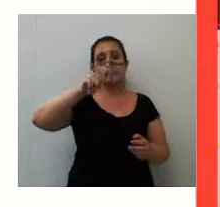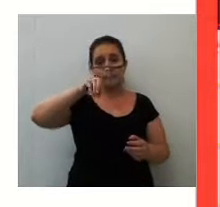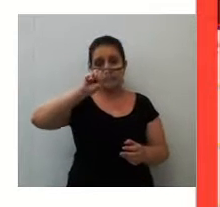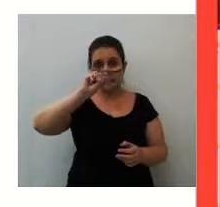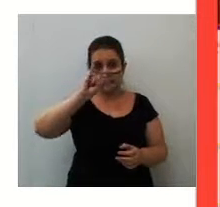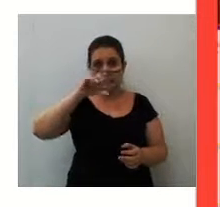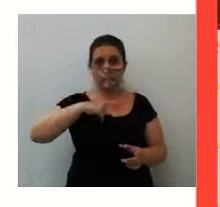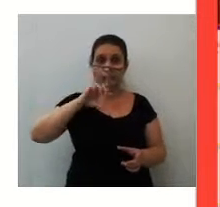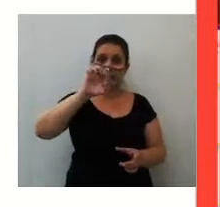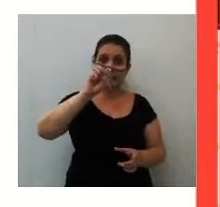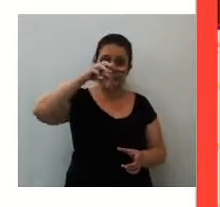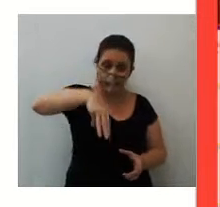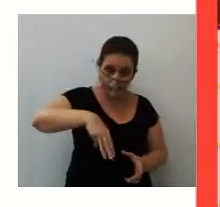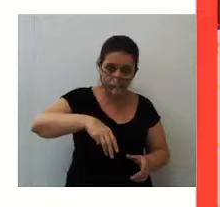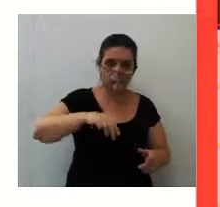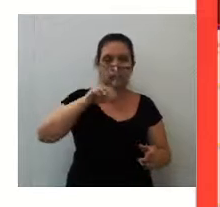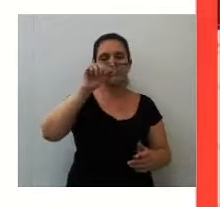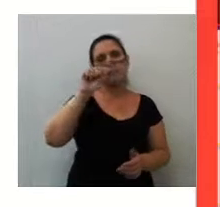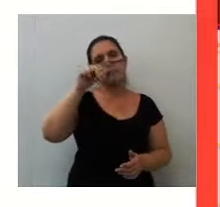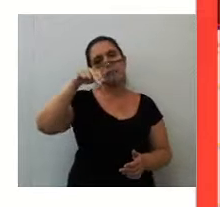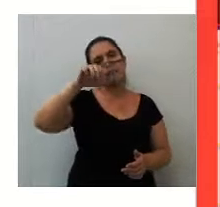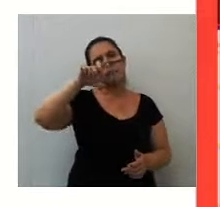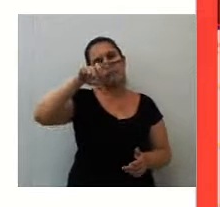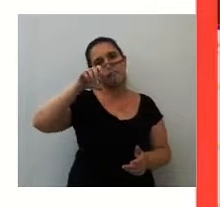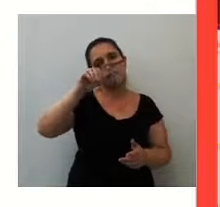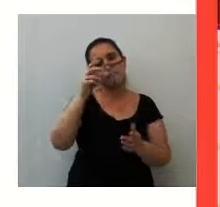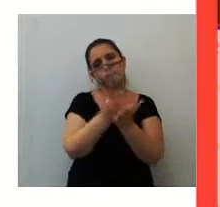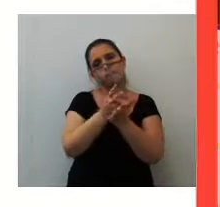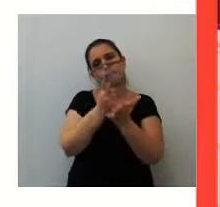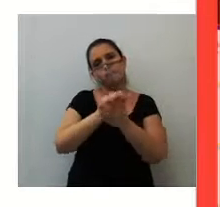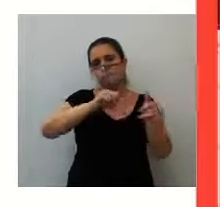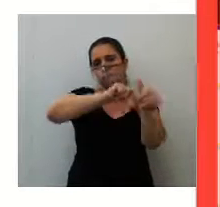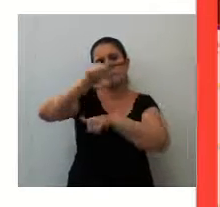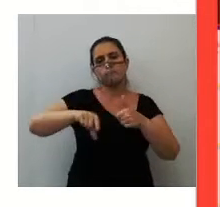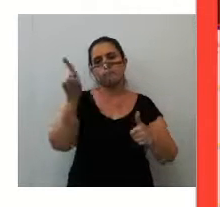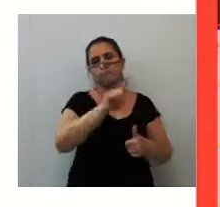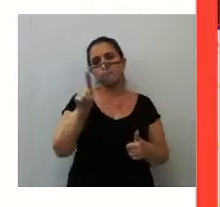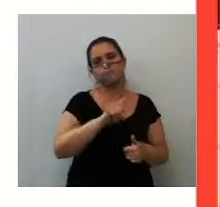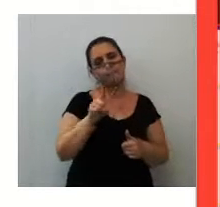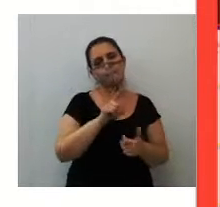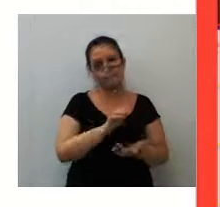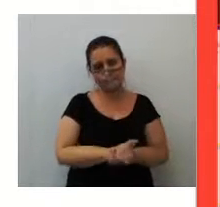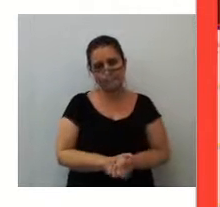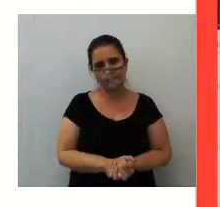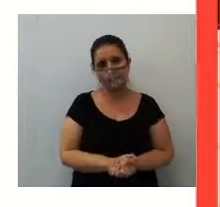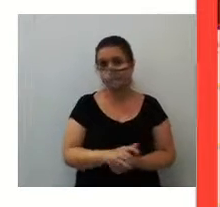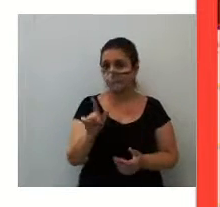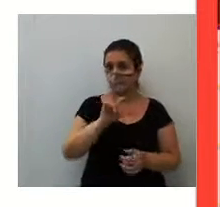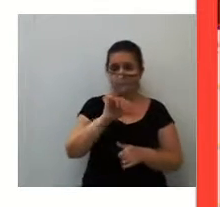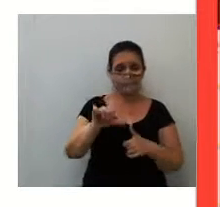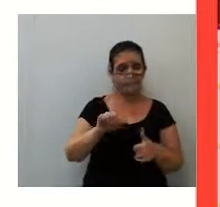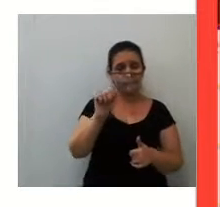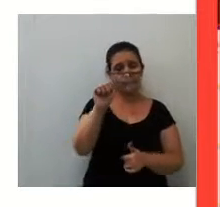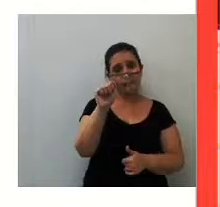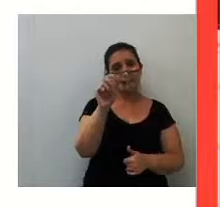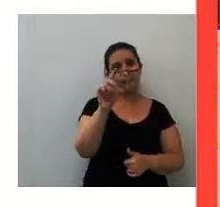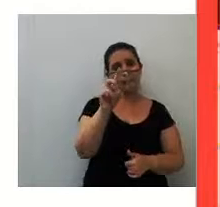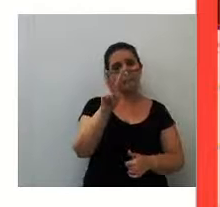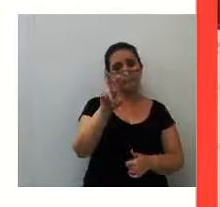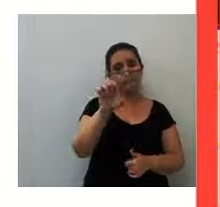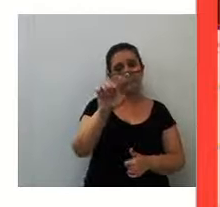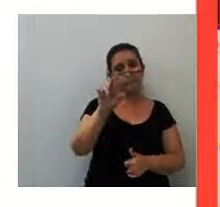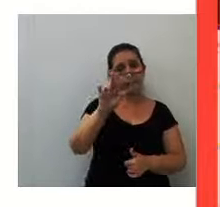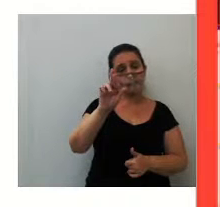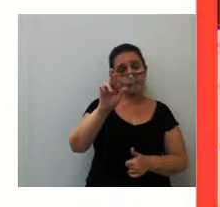partir do momento que eu coloquei a preposição em ganhou a função adverbial e como advérbio é uma classe